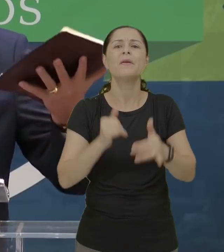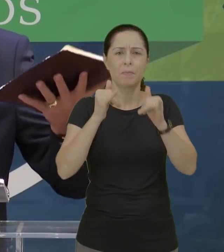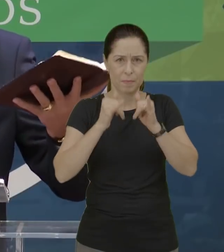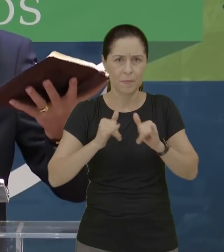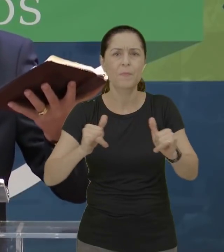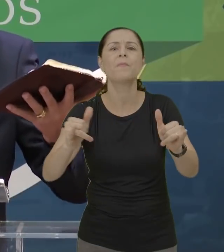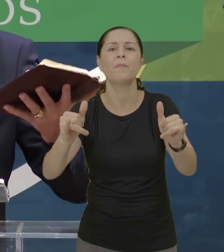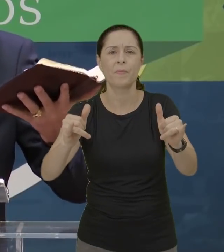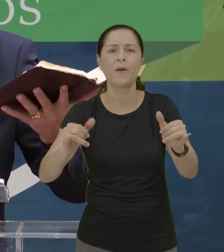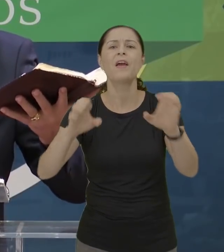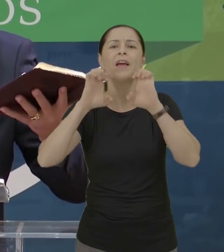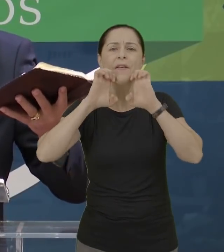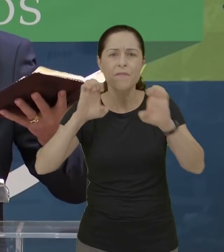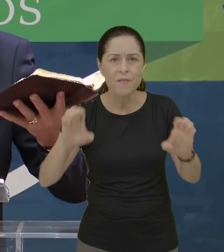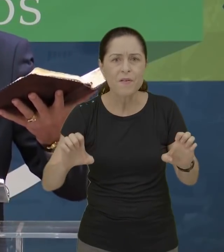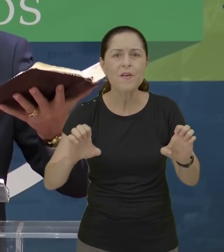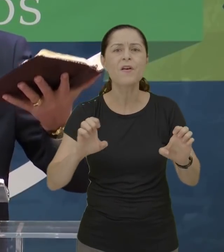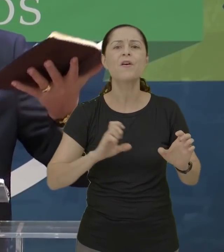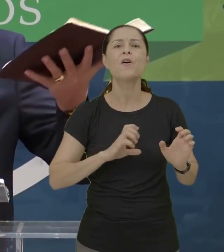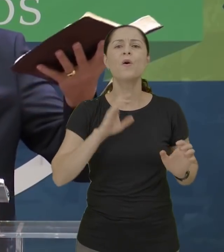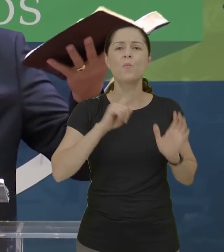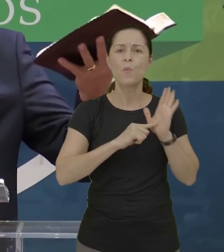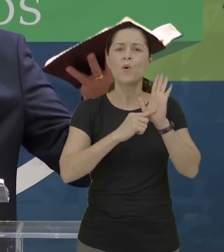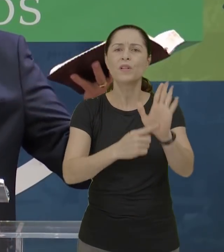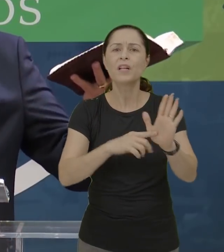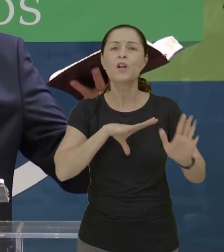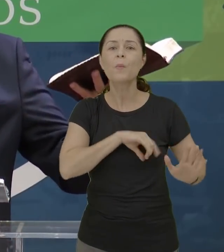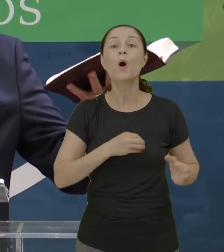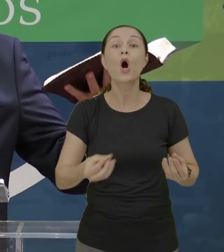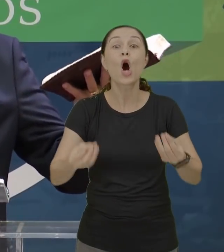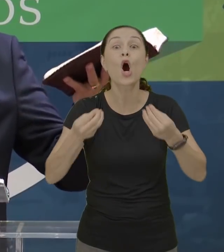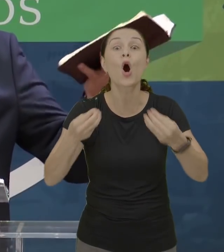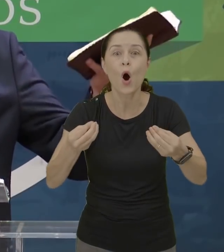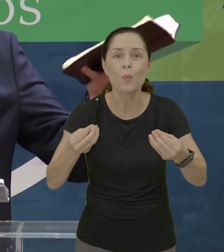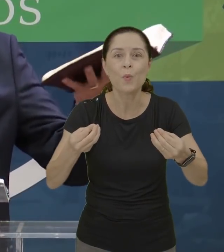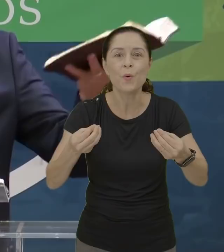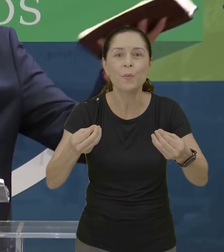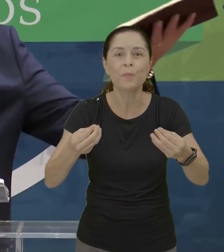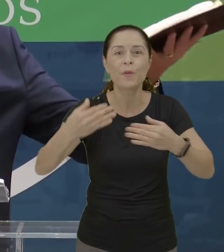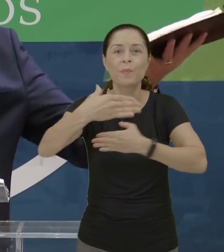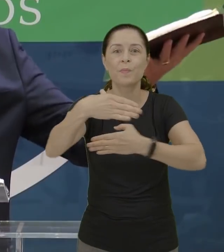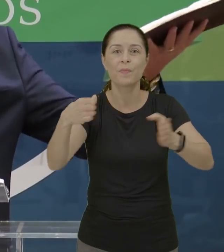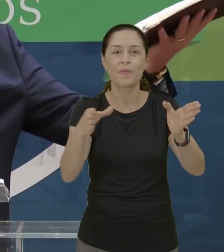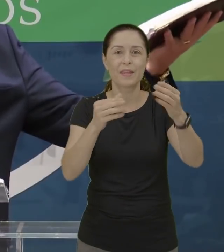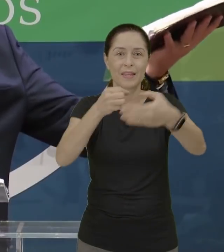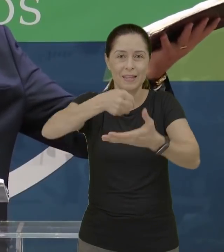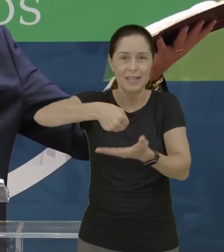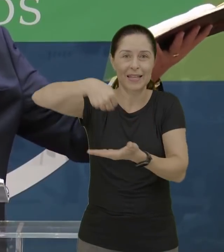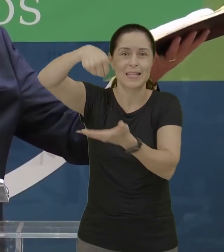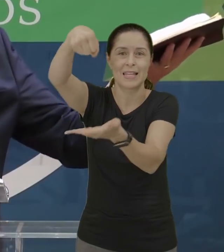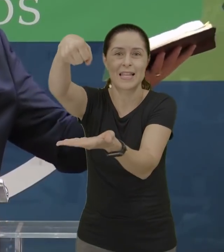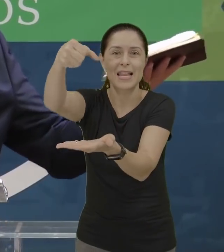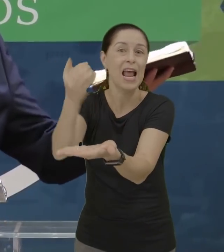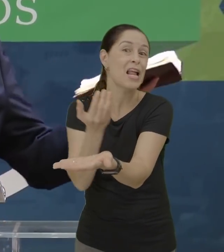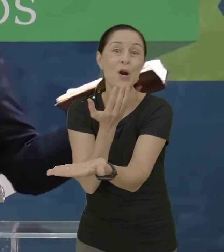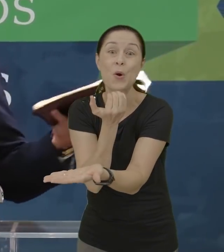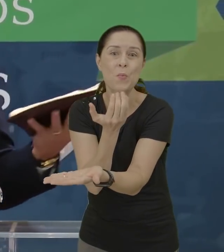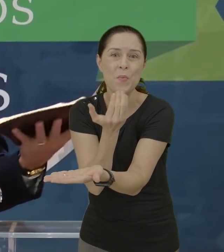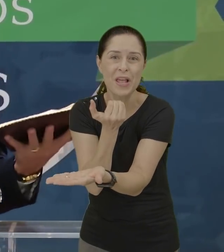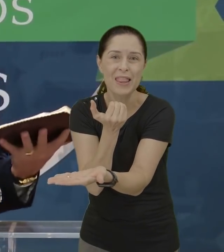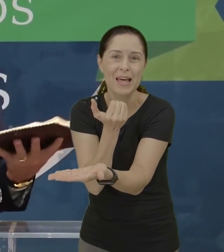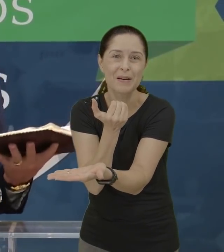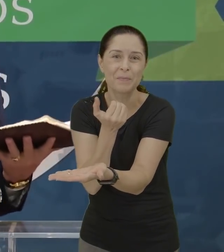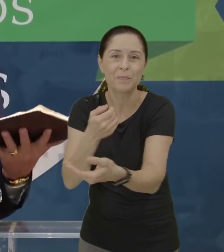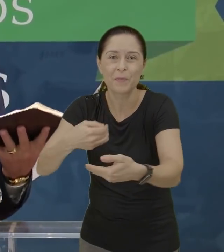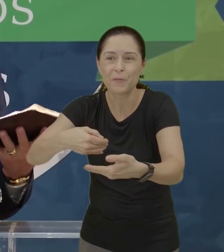propõe a levantar, e hoje já são mais de 60 mil cestas básicas, para distribuir para o Brasil e para o mundo, para outros lugares,